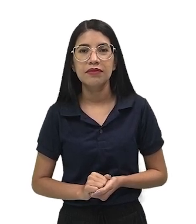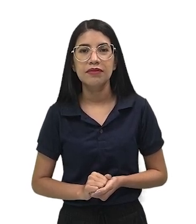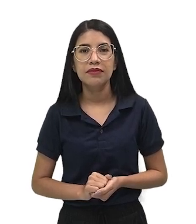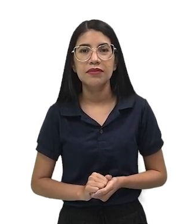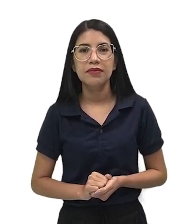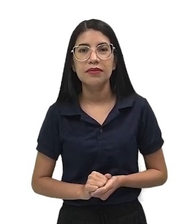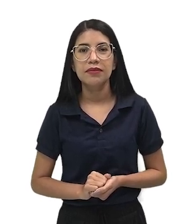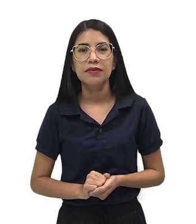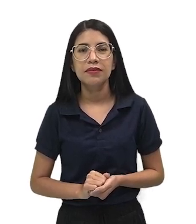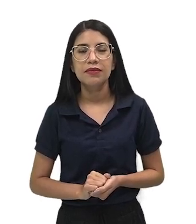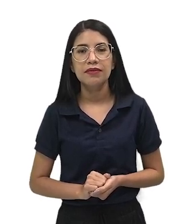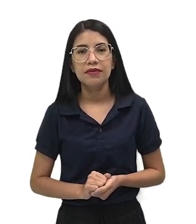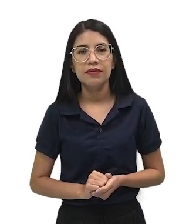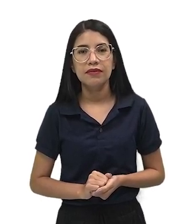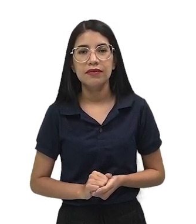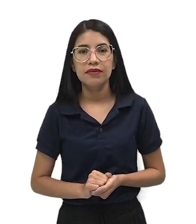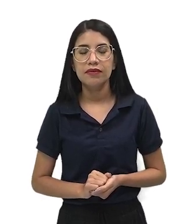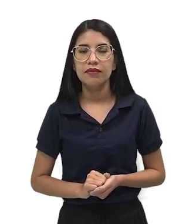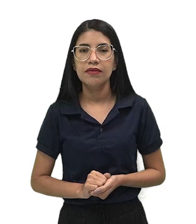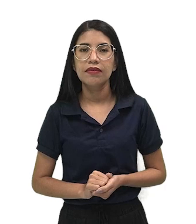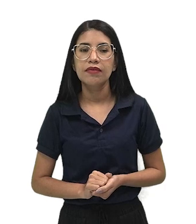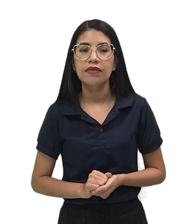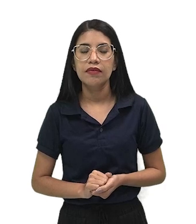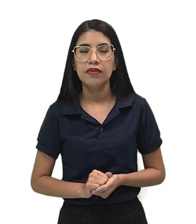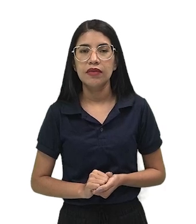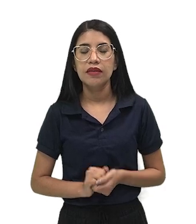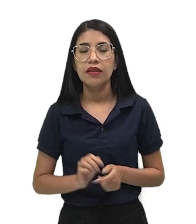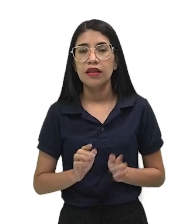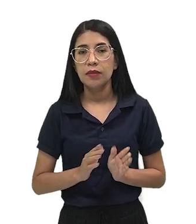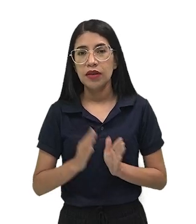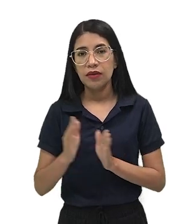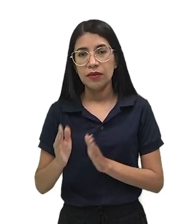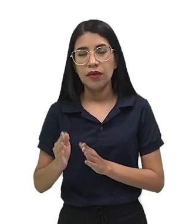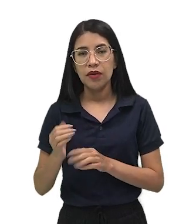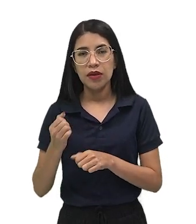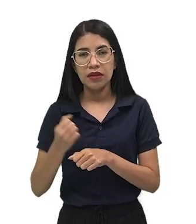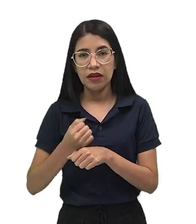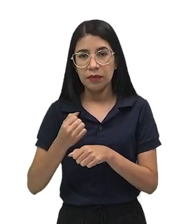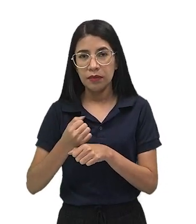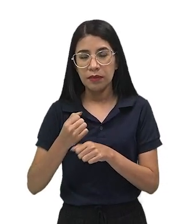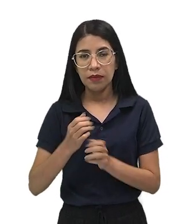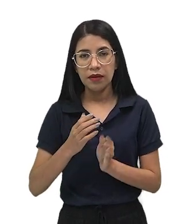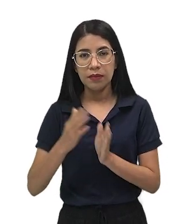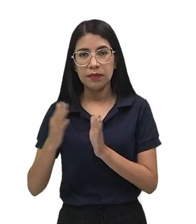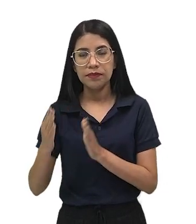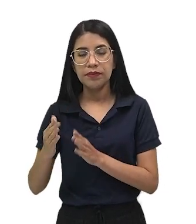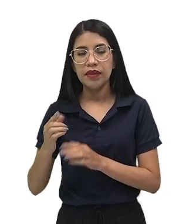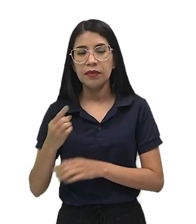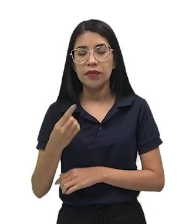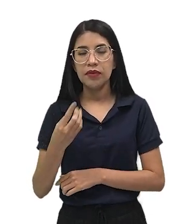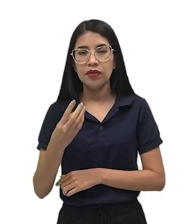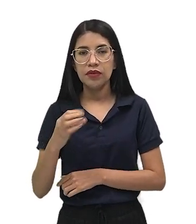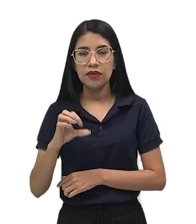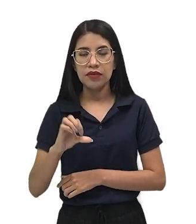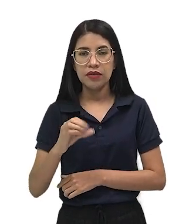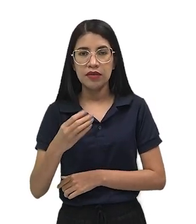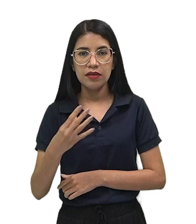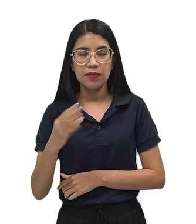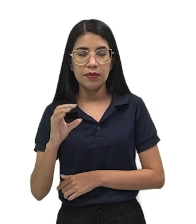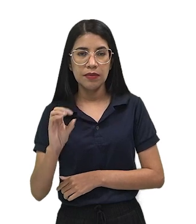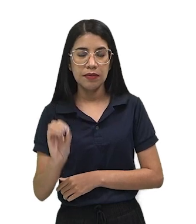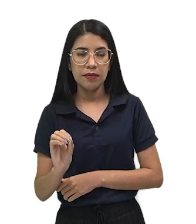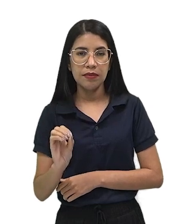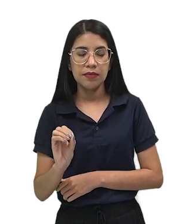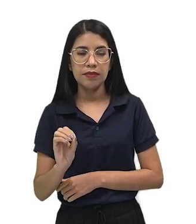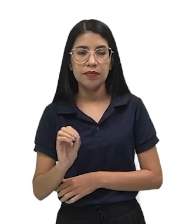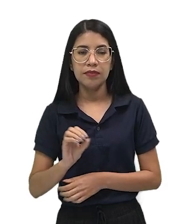Depois nós tivemos também um outro pulo, né? Nós vamos ter aqui um censo em 1940.